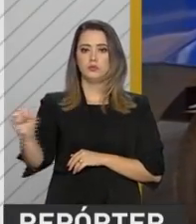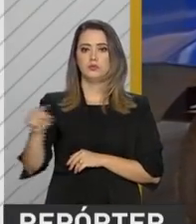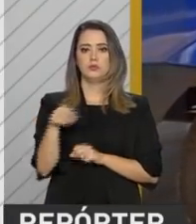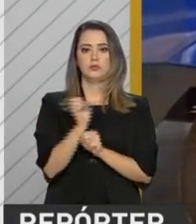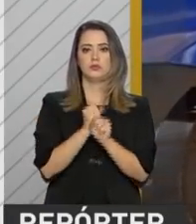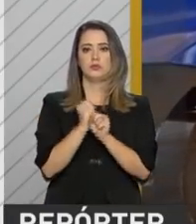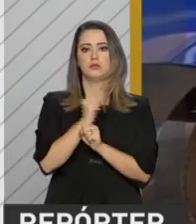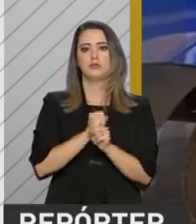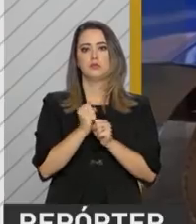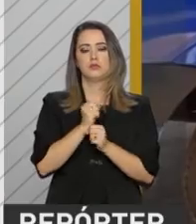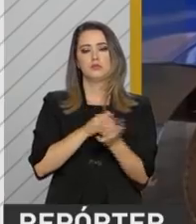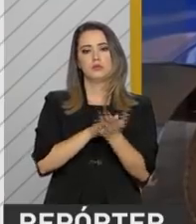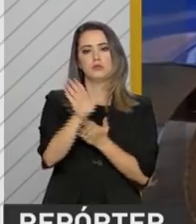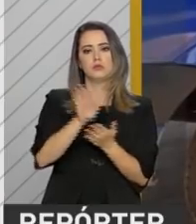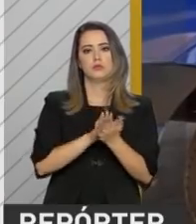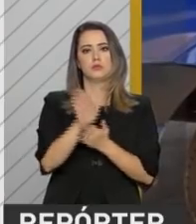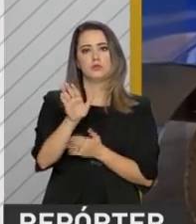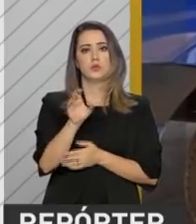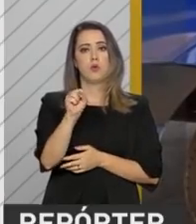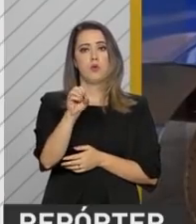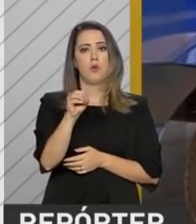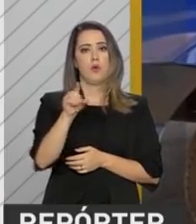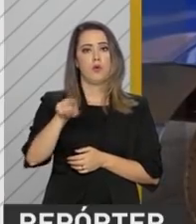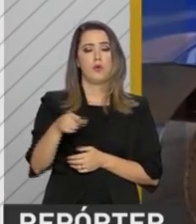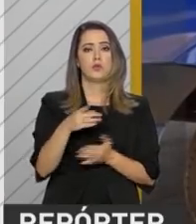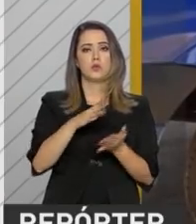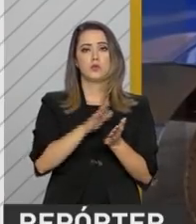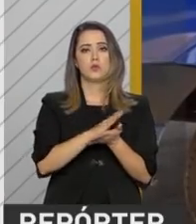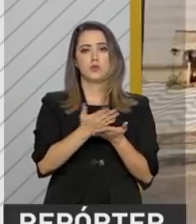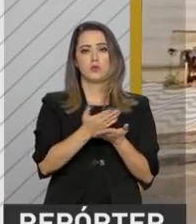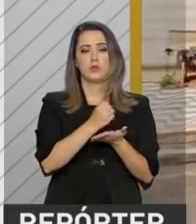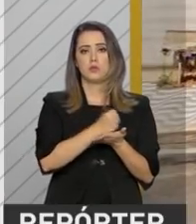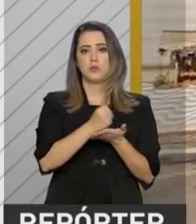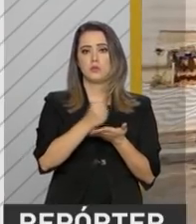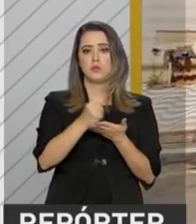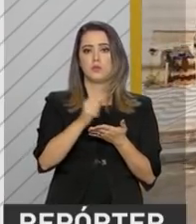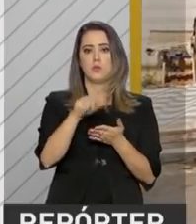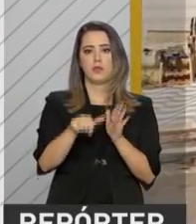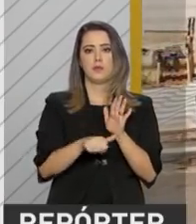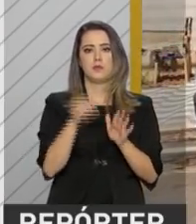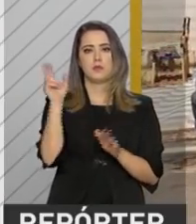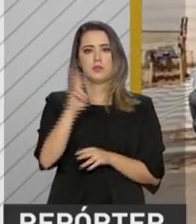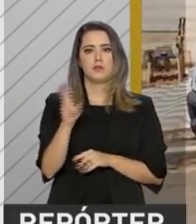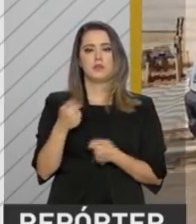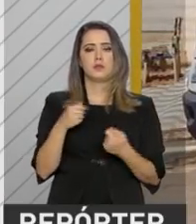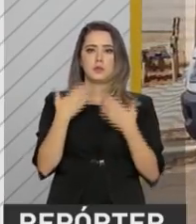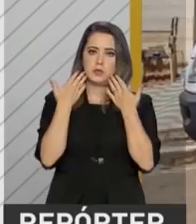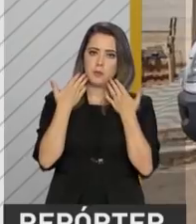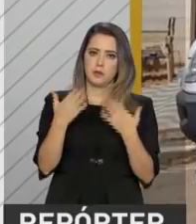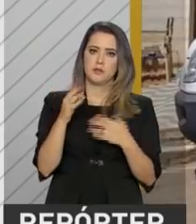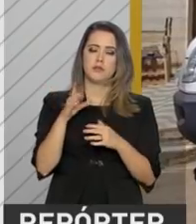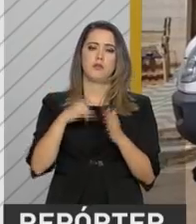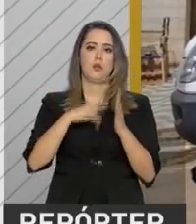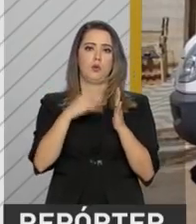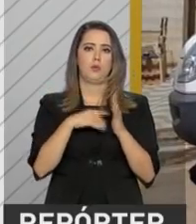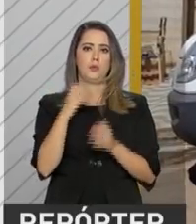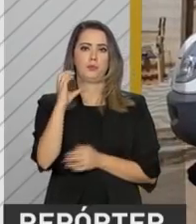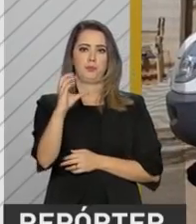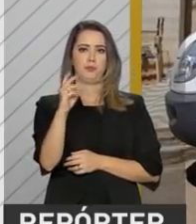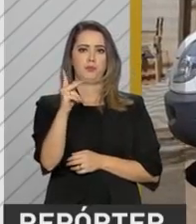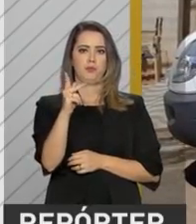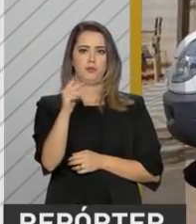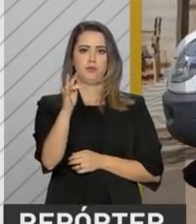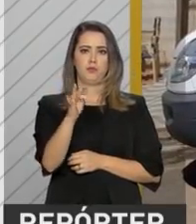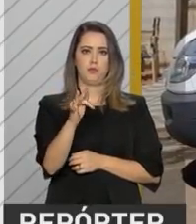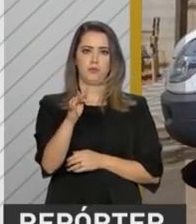ano emitiram cerca de 800 documentos. Para fazer a carteira pela primeira vez é necessário apresentar os seguintes documentos: